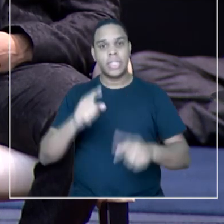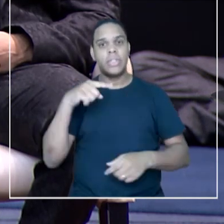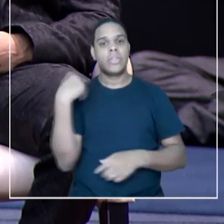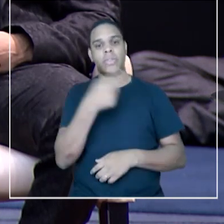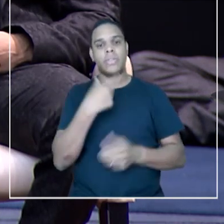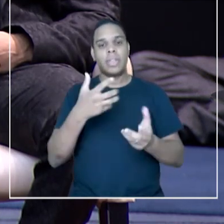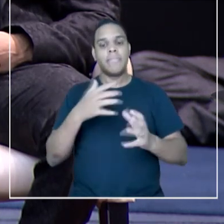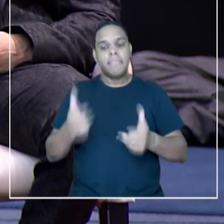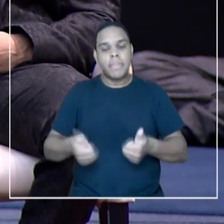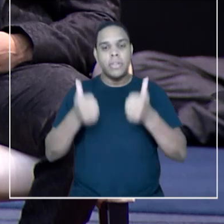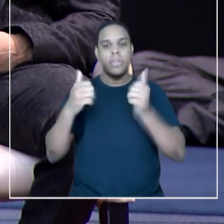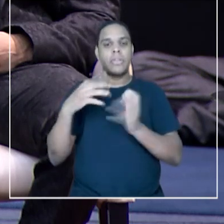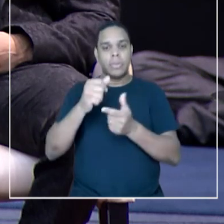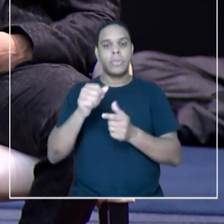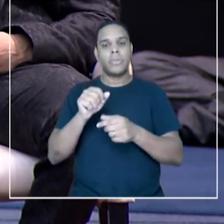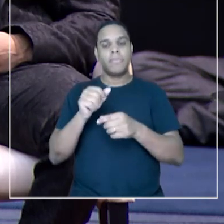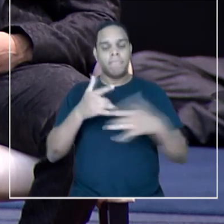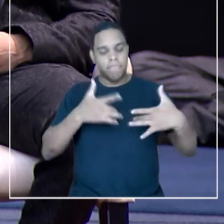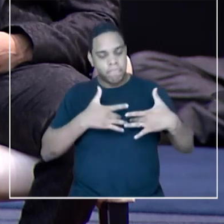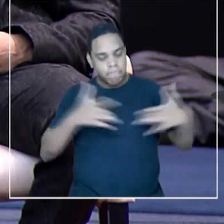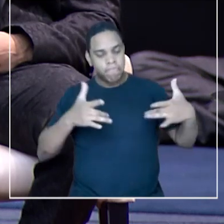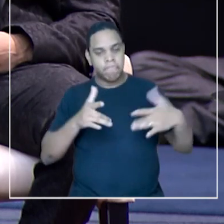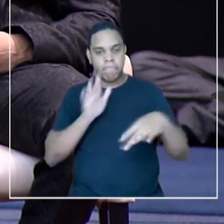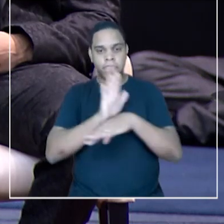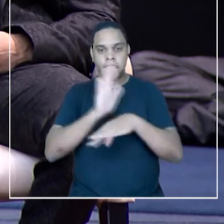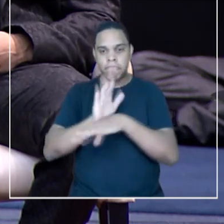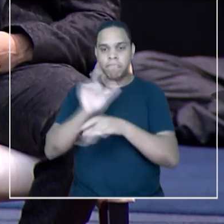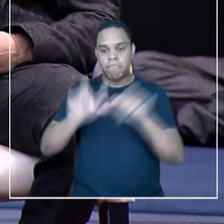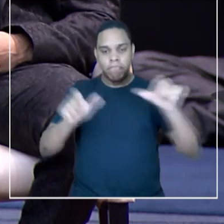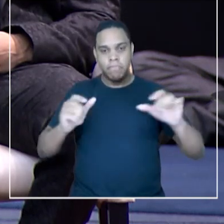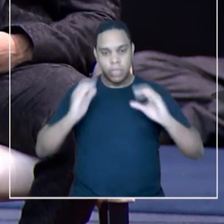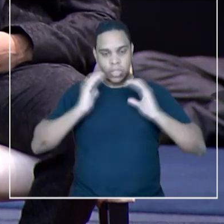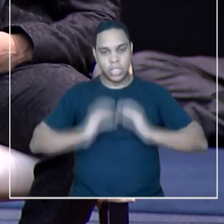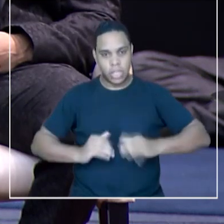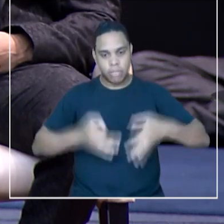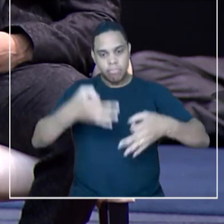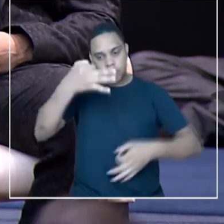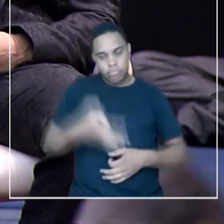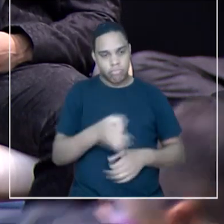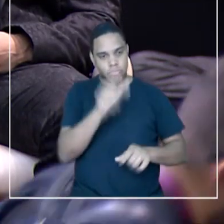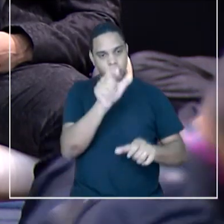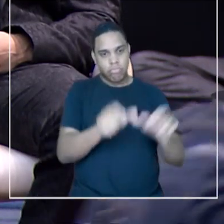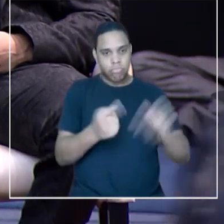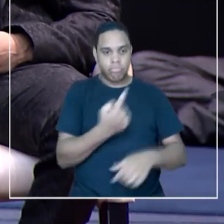desejamos, um lugar de solidariedade, de cidadania, de dignidade para todo mundo.